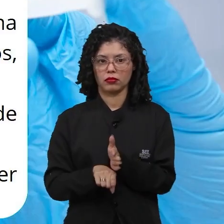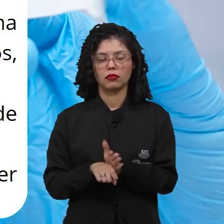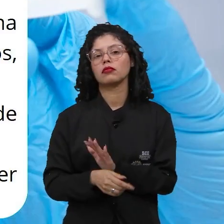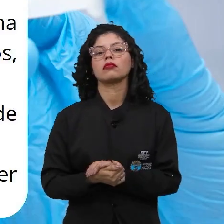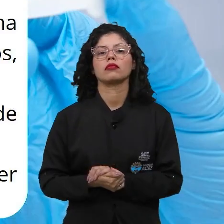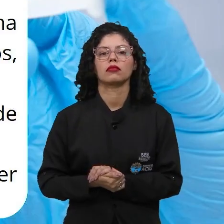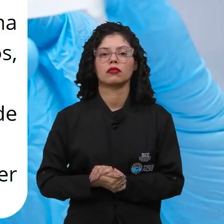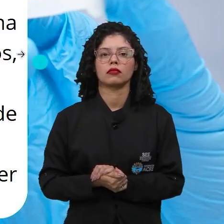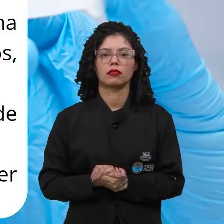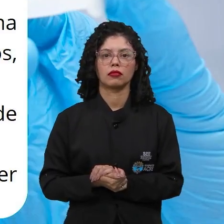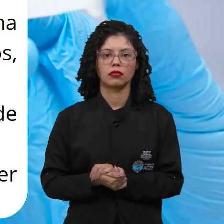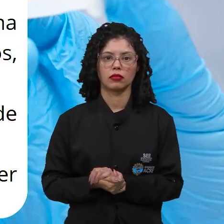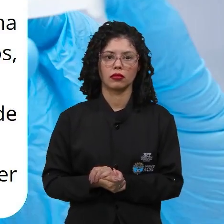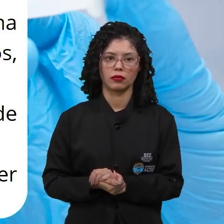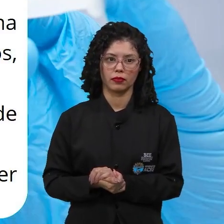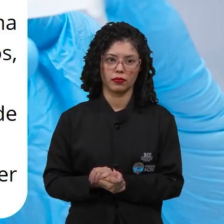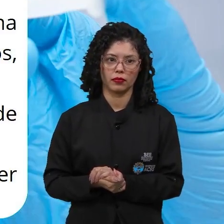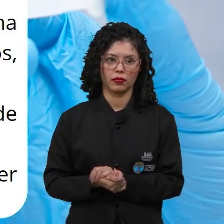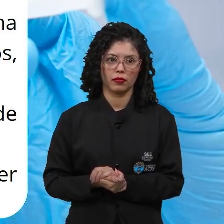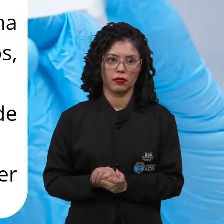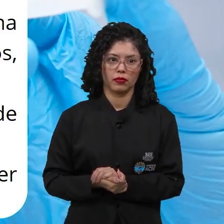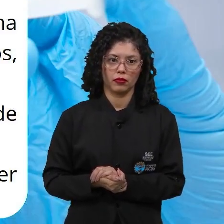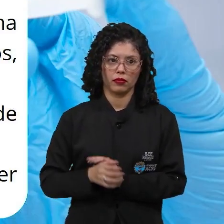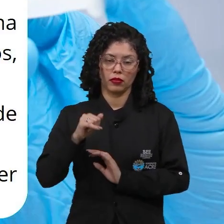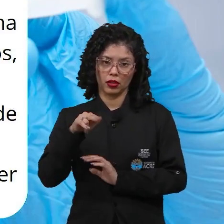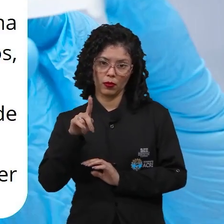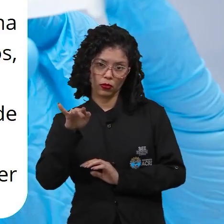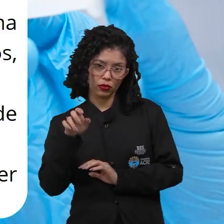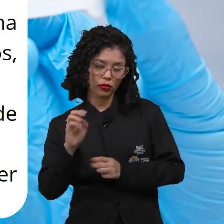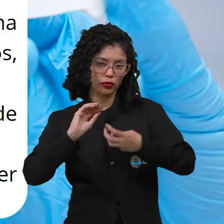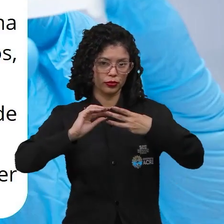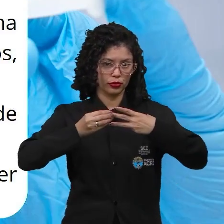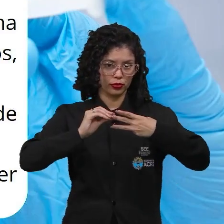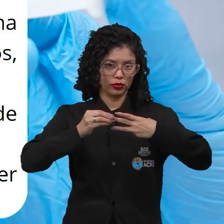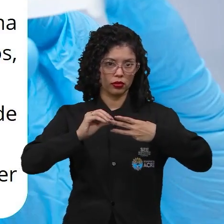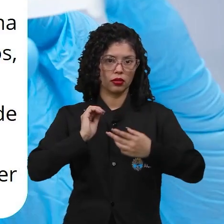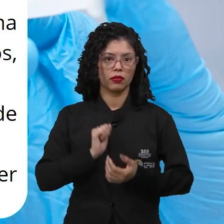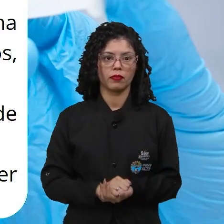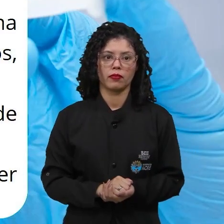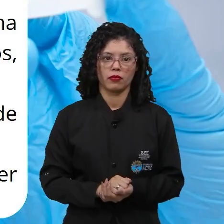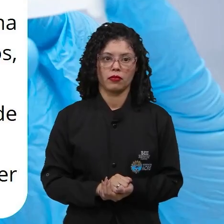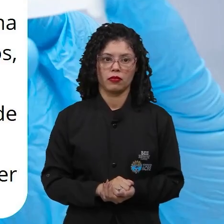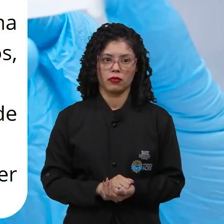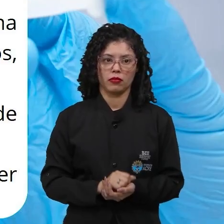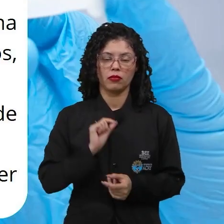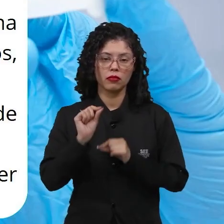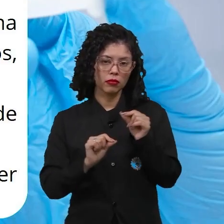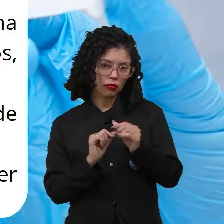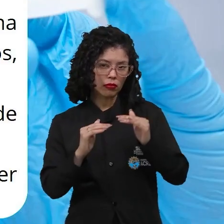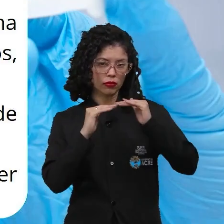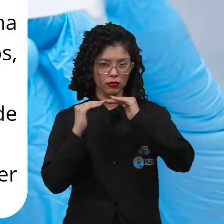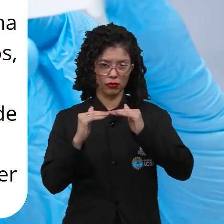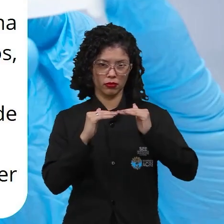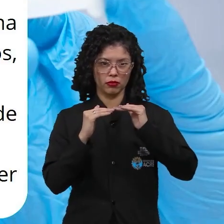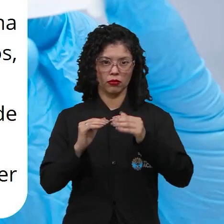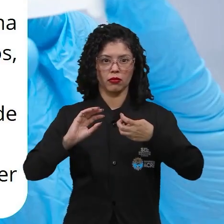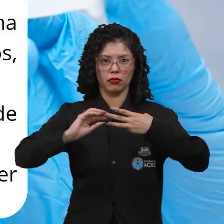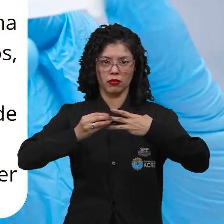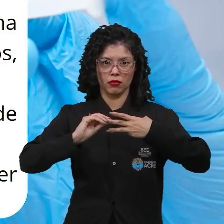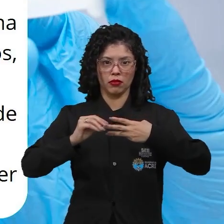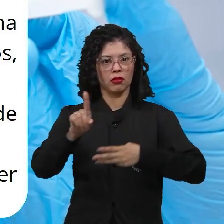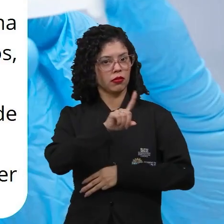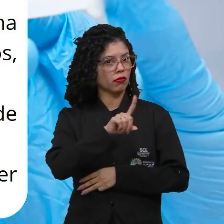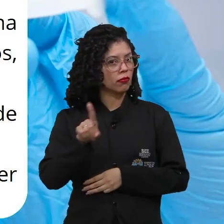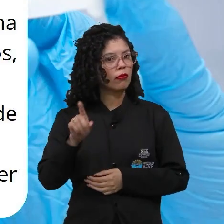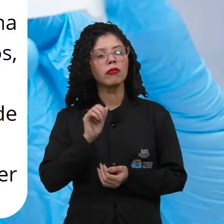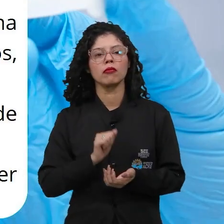Dessa alternativa? Então, quando a gente fala de imunidade celular, ela vai ser o quê? Mediada por células e